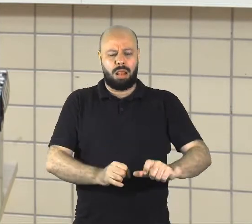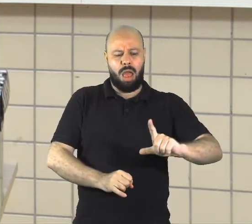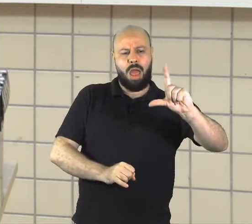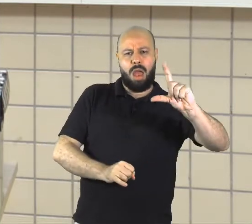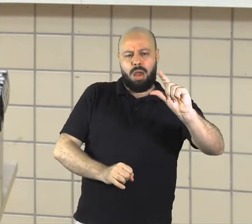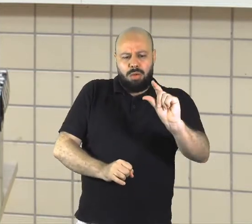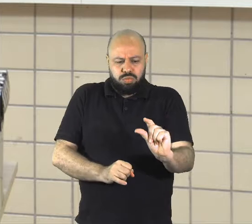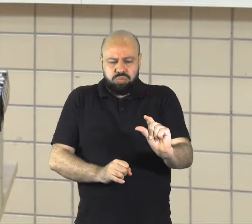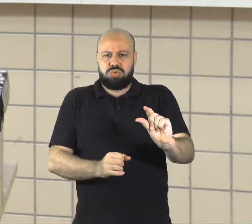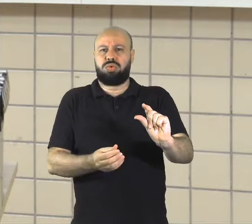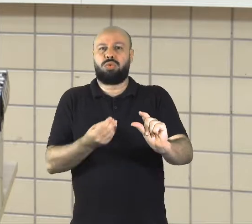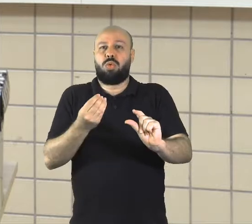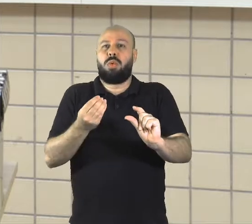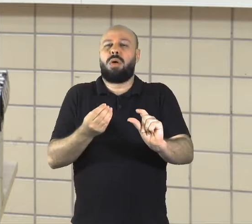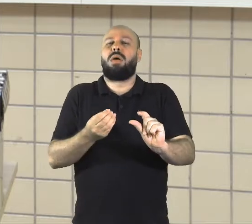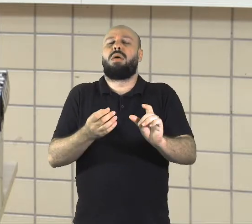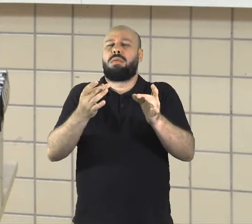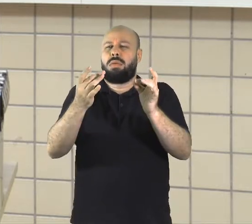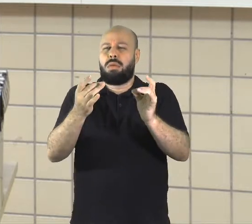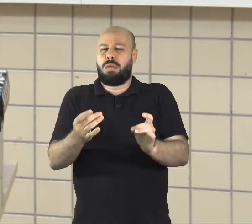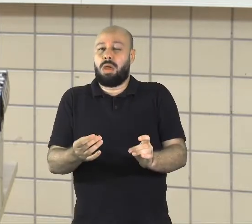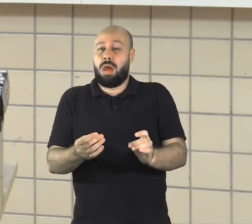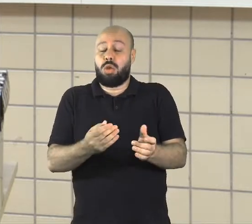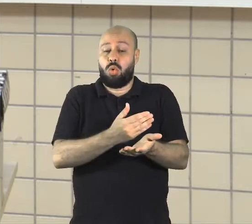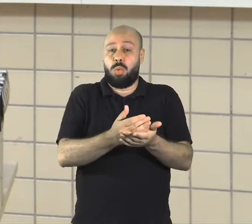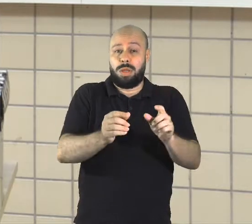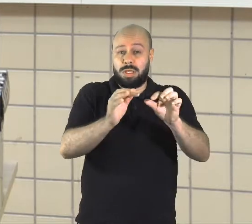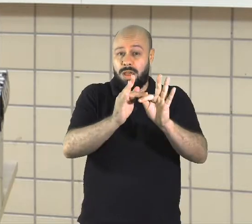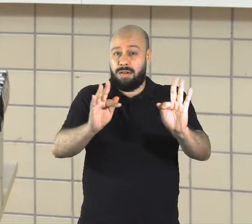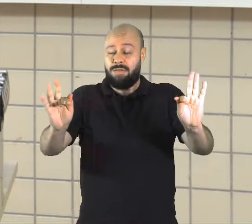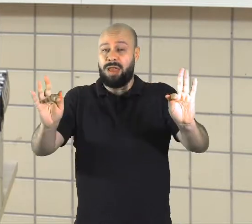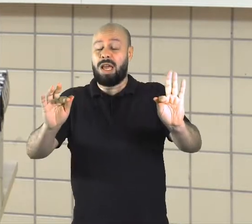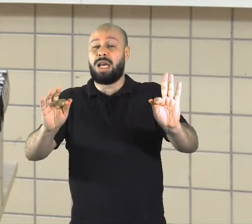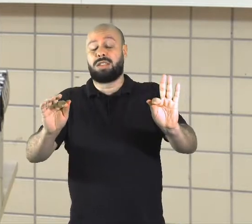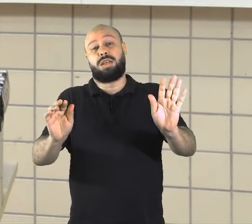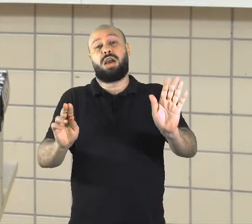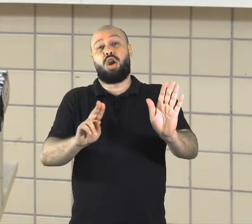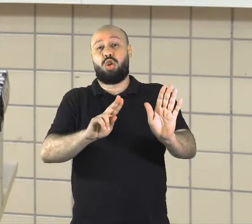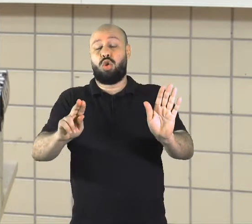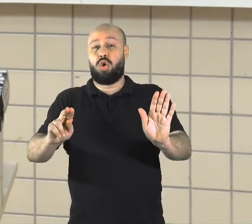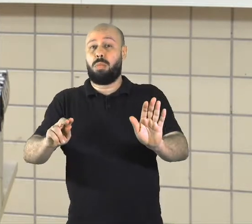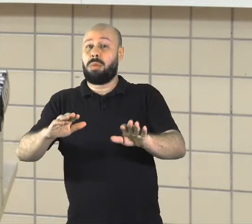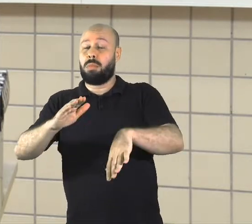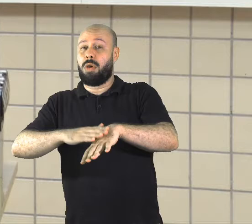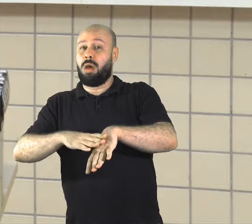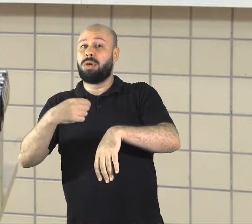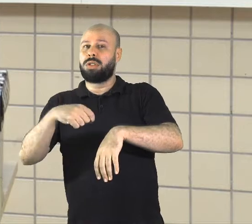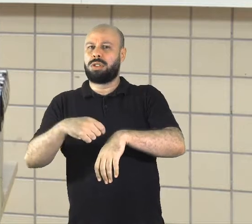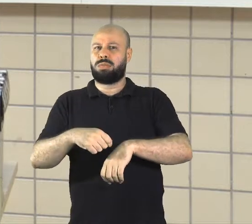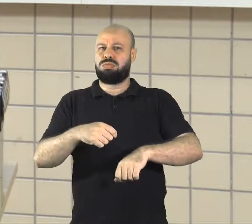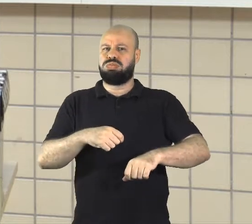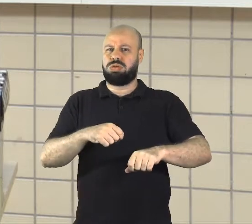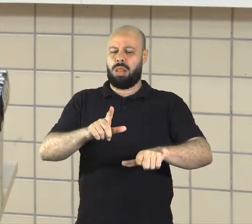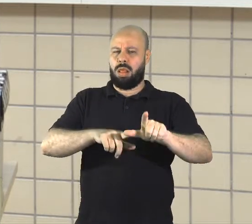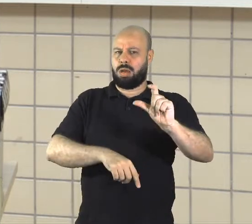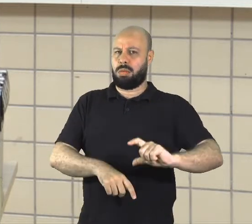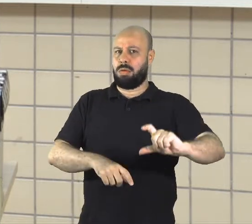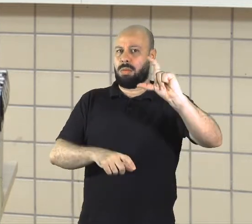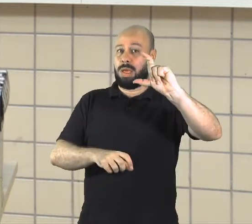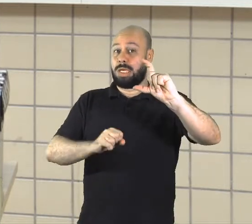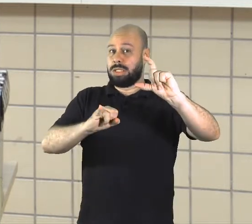minúscula? Lembrou dos detalhes do início de frase, nomes próprios que tem que escrever com letra maiúscula? Se sim, ótimo, parabéns. Se